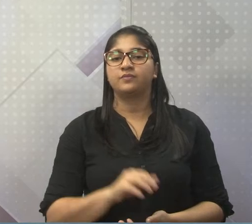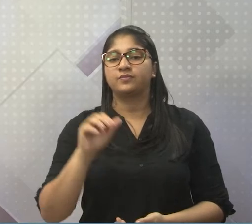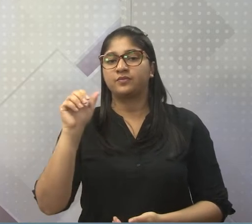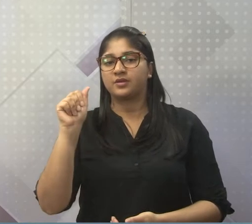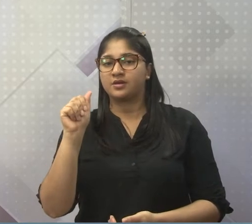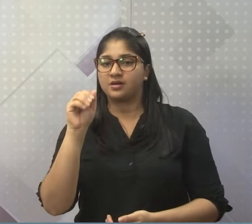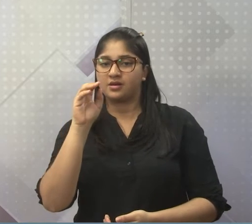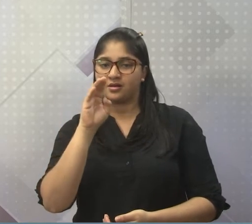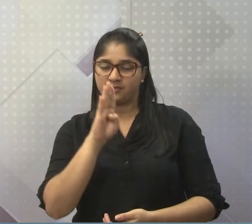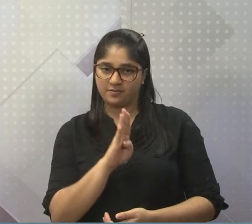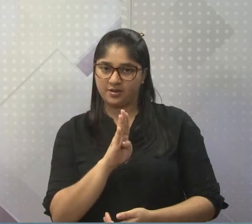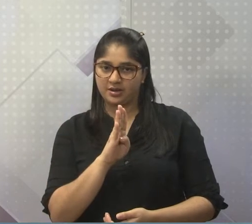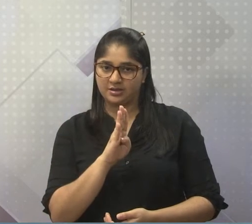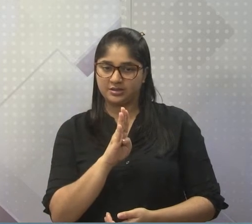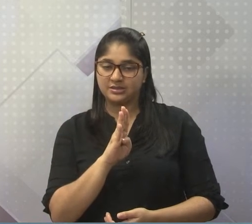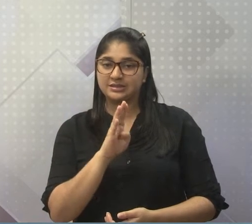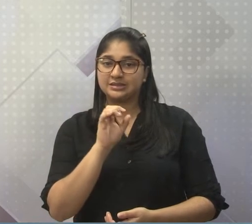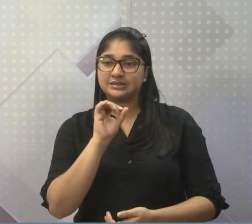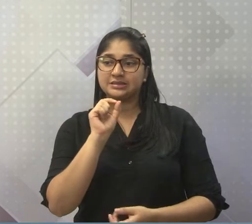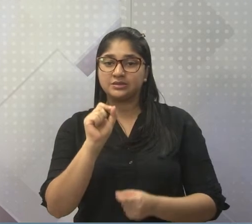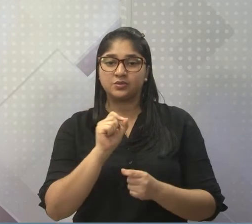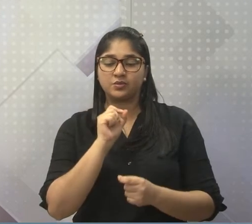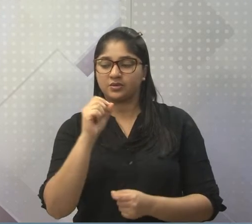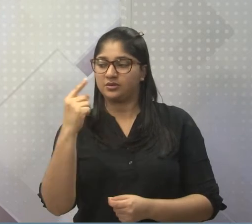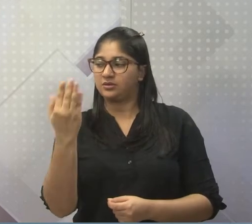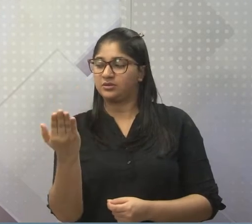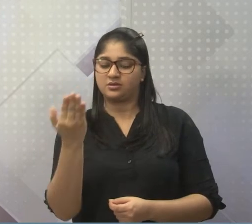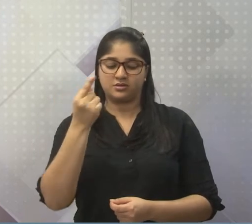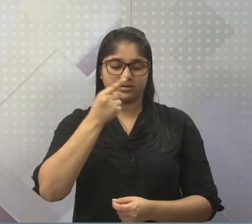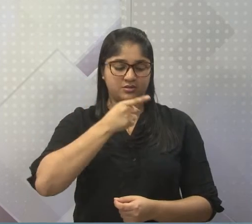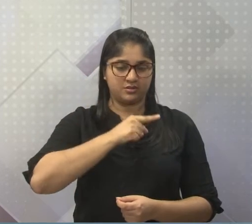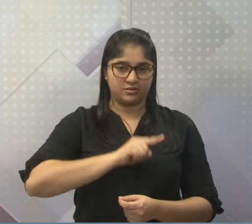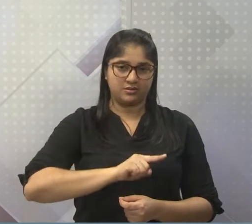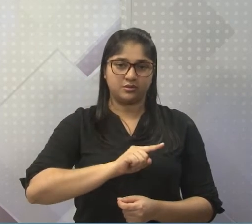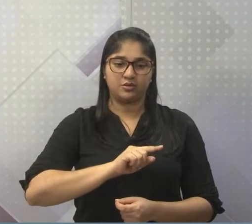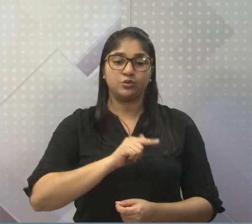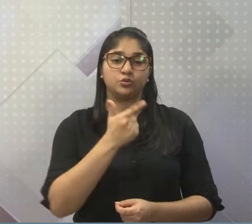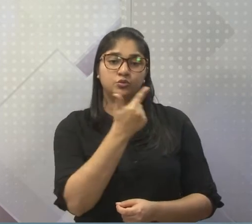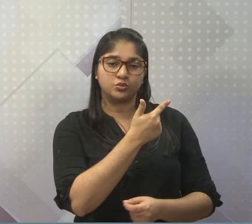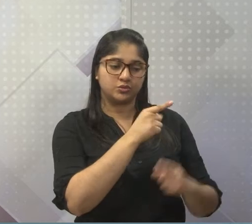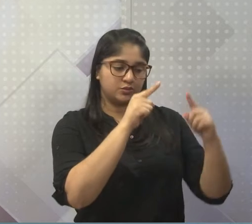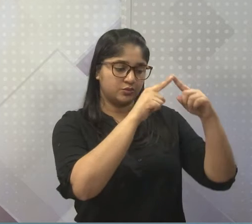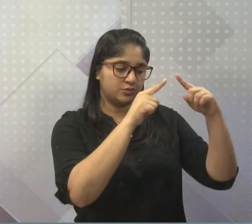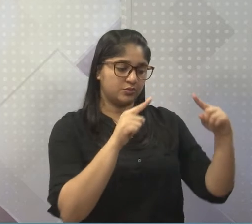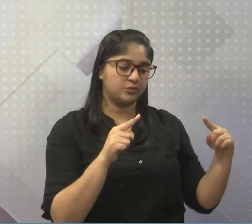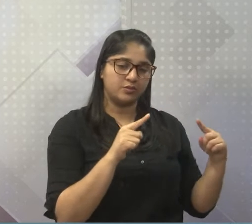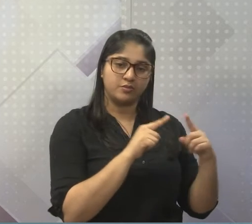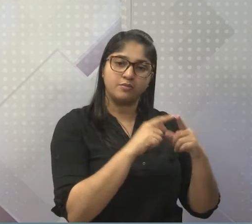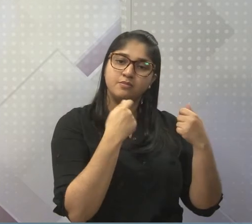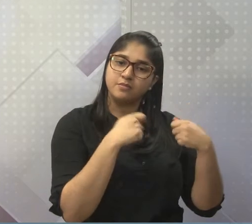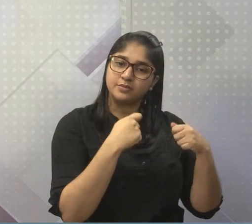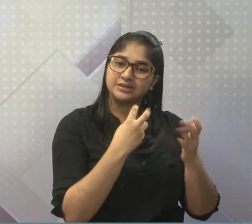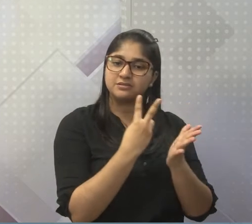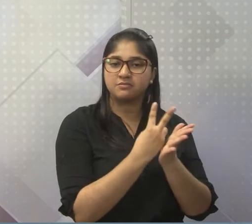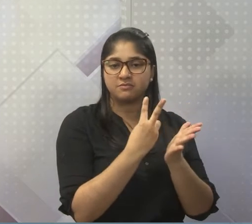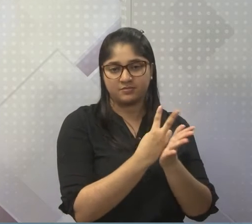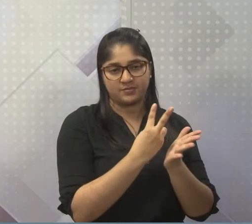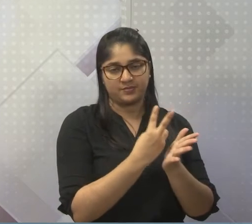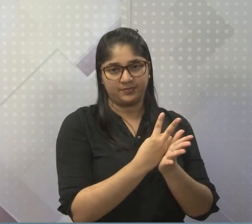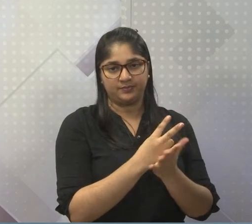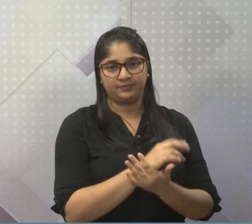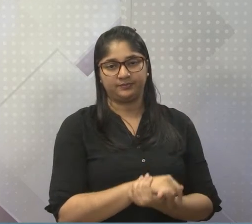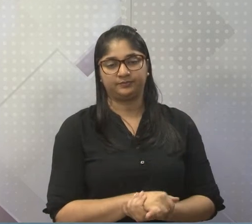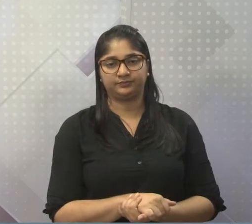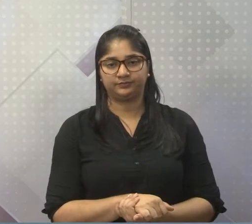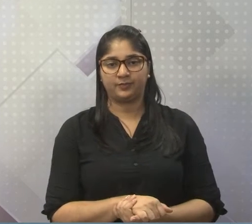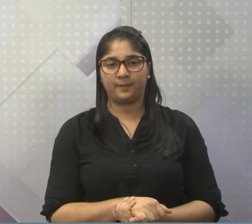Mas se no primeiro triângulo eu peguei da hipotenusa para esse cateto, no segundo triângulo eu vou pegar da hipotenusa para o